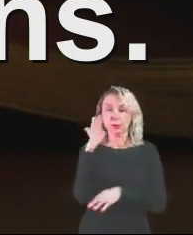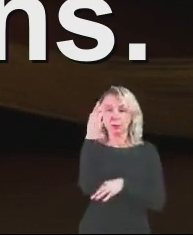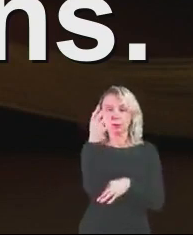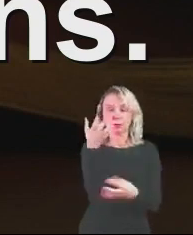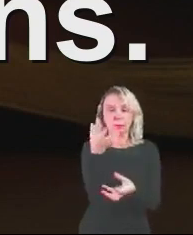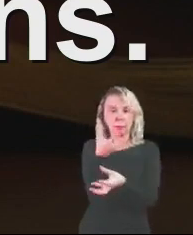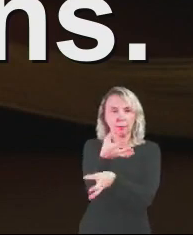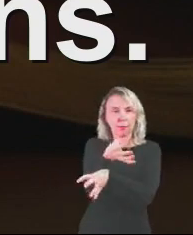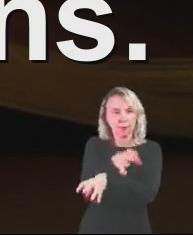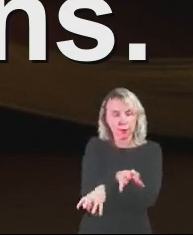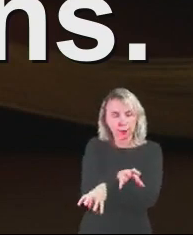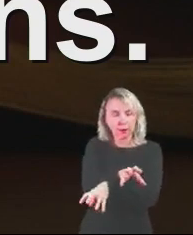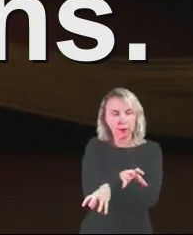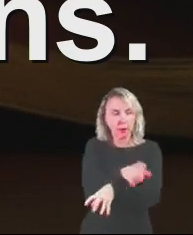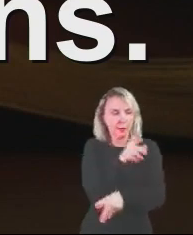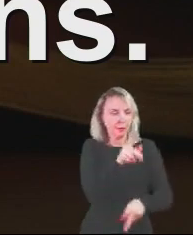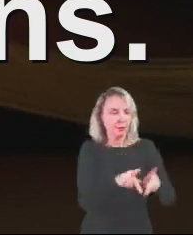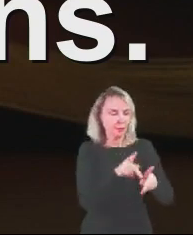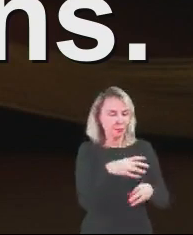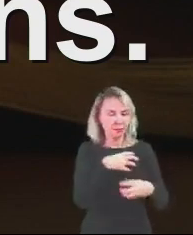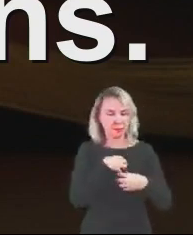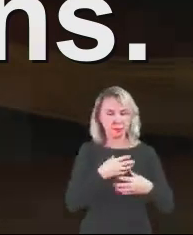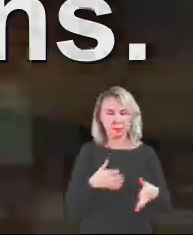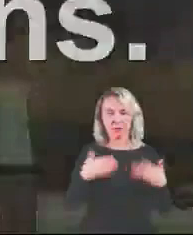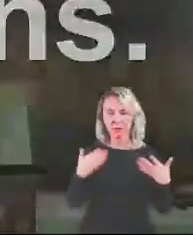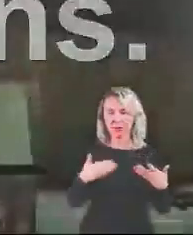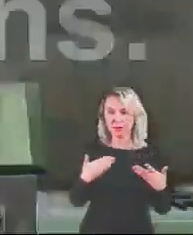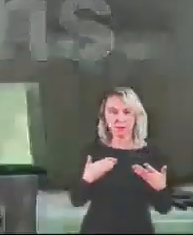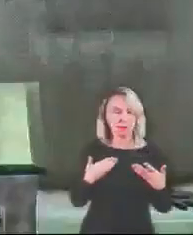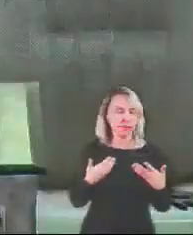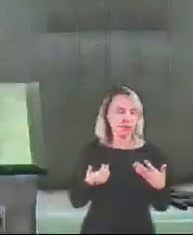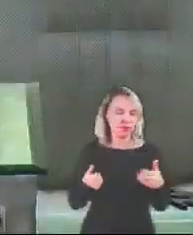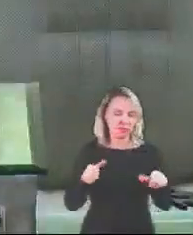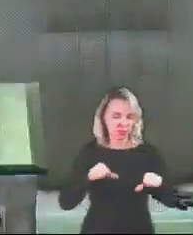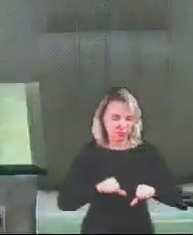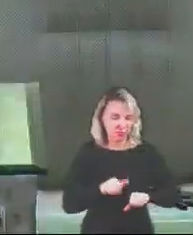os filhos dos homens.